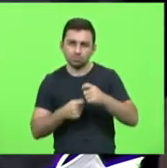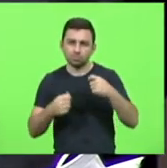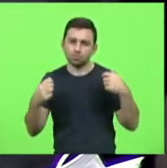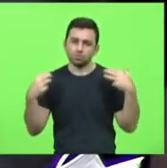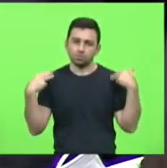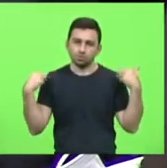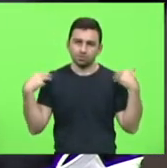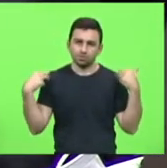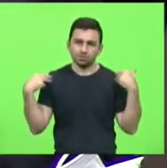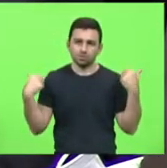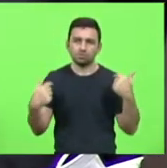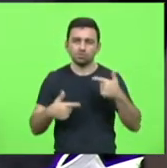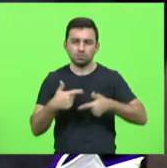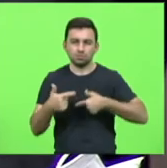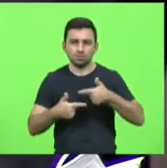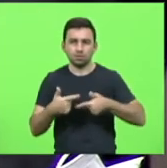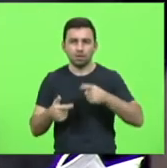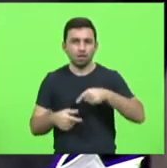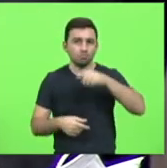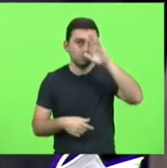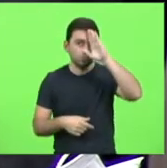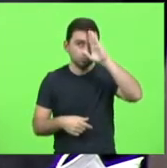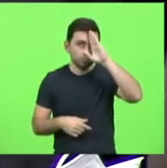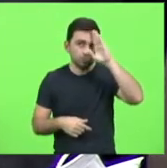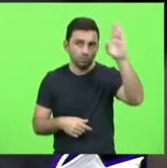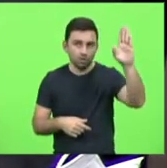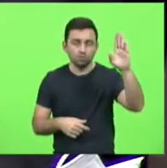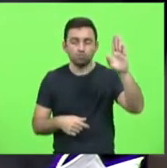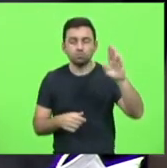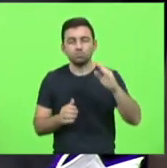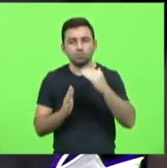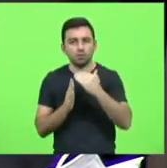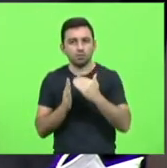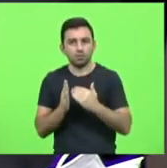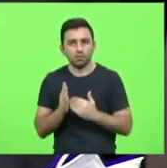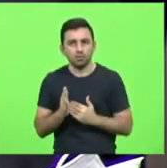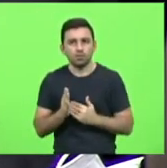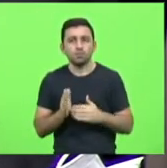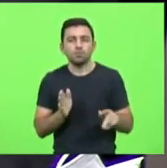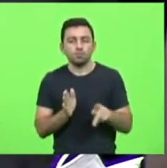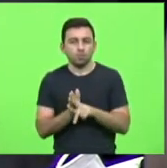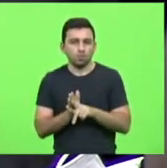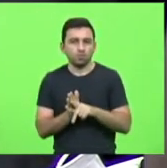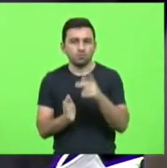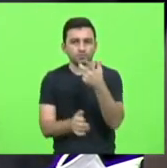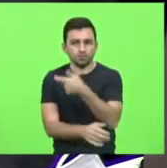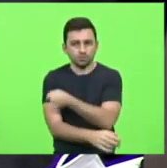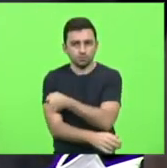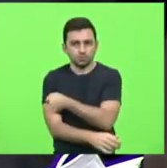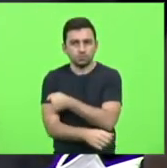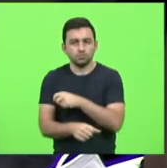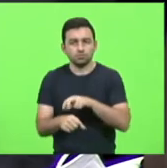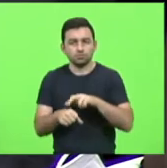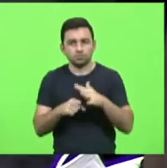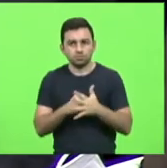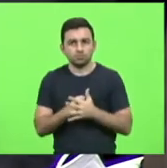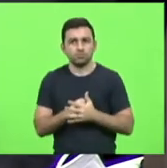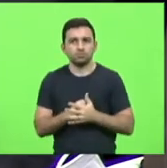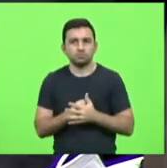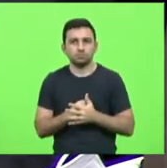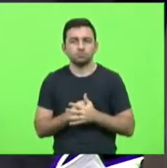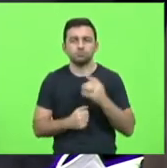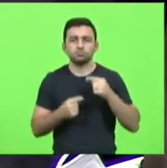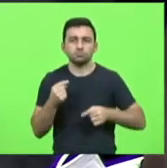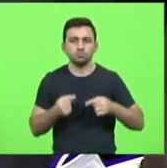auxiliares de serviços gerais como prioridade no Plano Nacional de Operacionalização da Vacina contra a Covid-19. Em